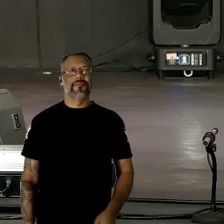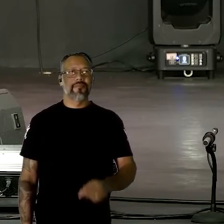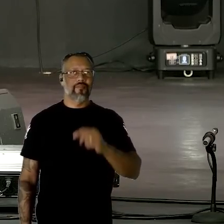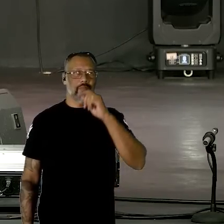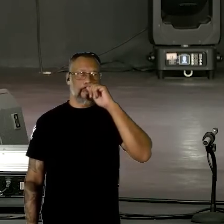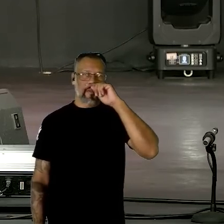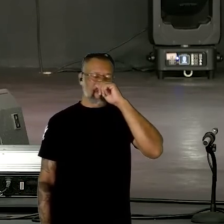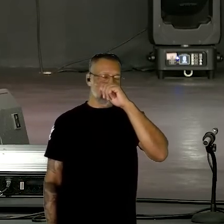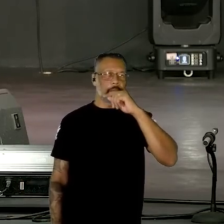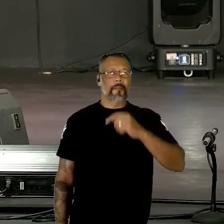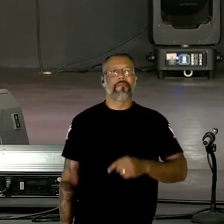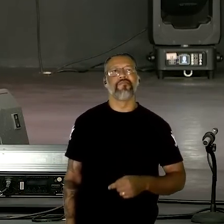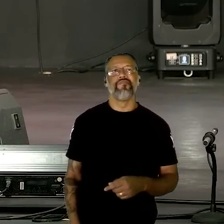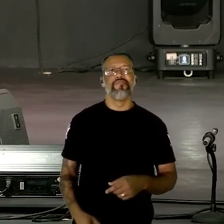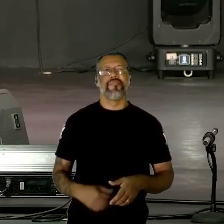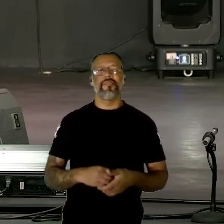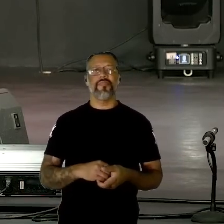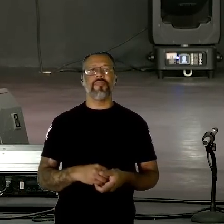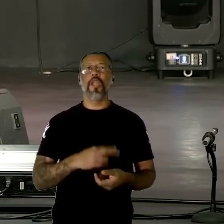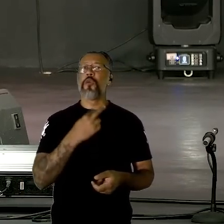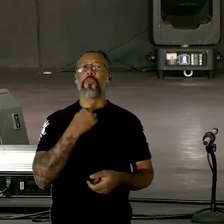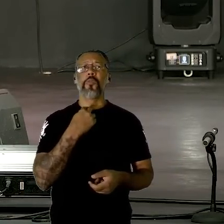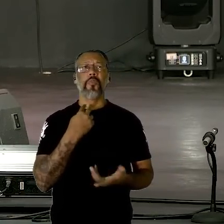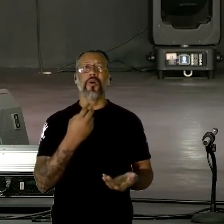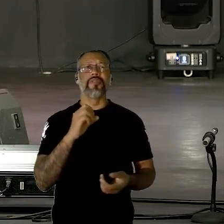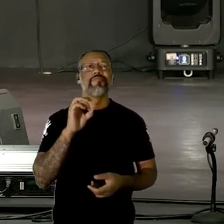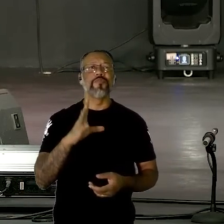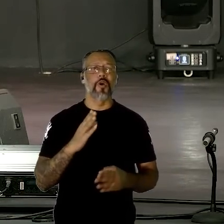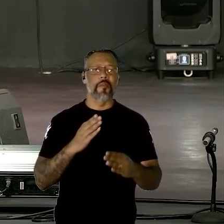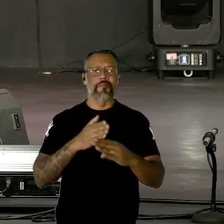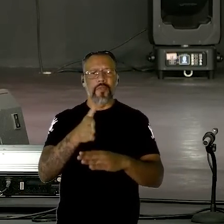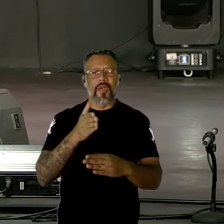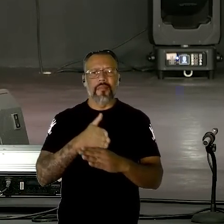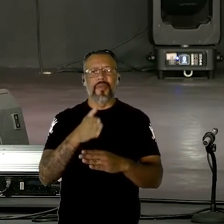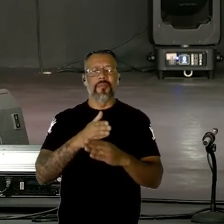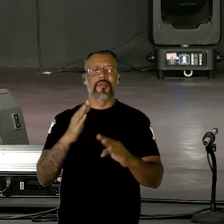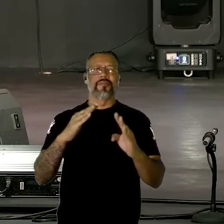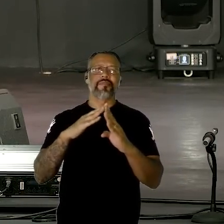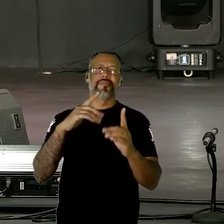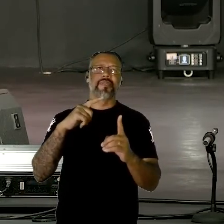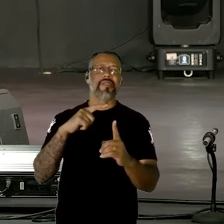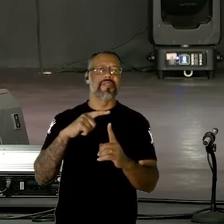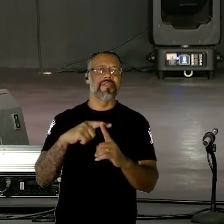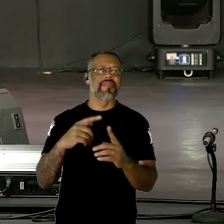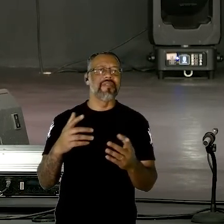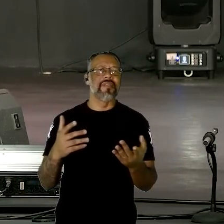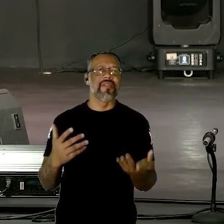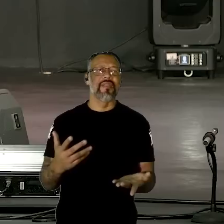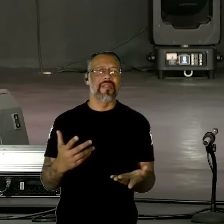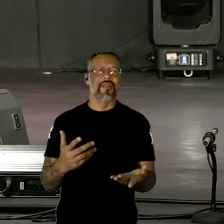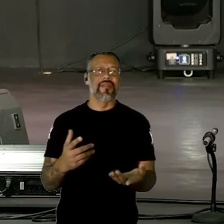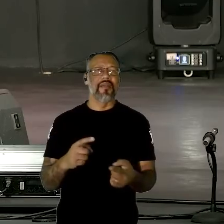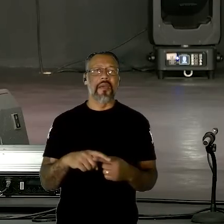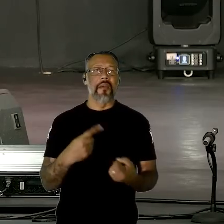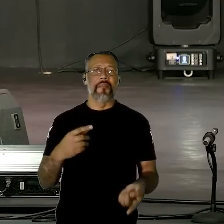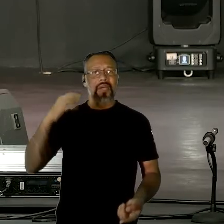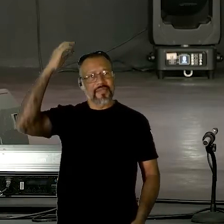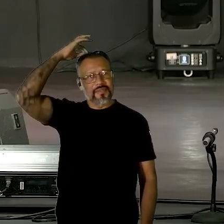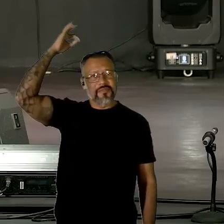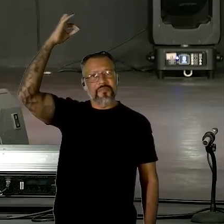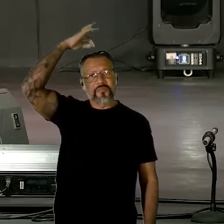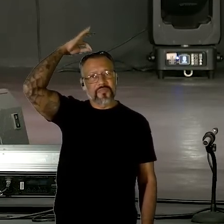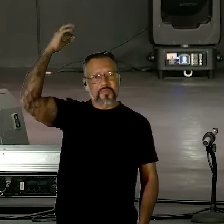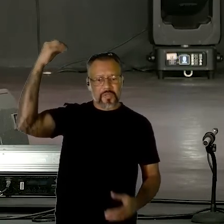não adianta Setembro vazio todo vazio é preenchido ou por Deus ou pelo